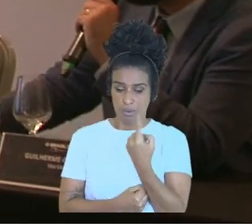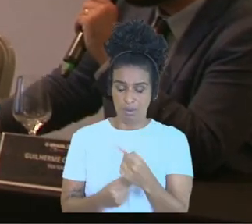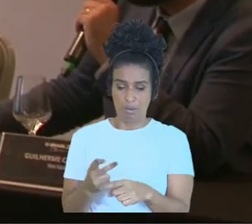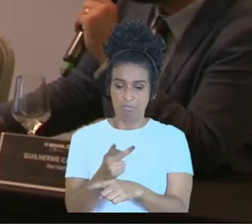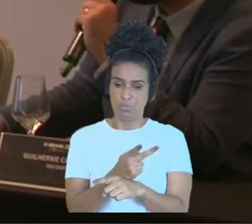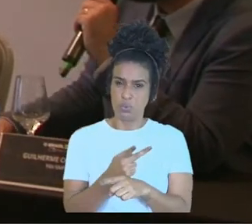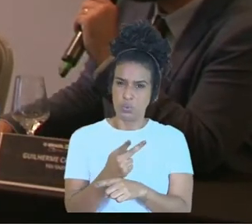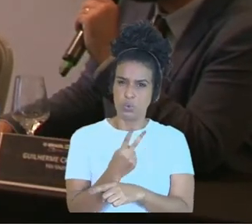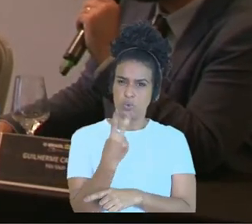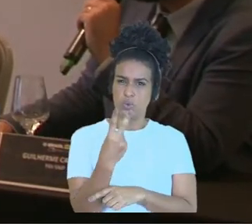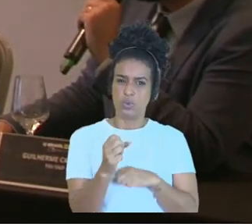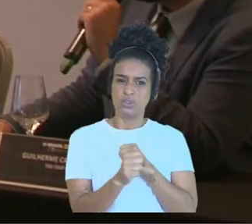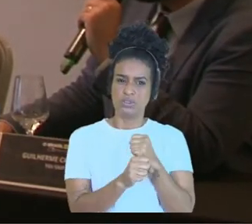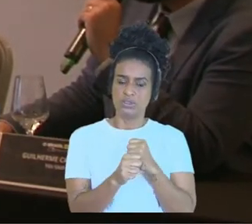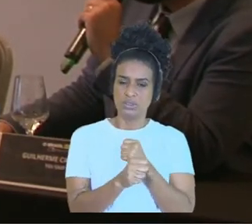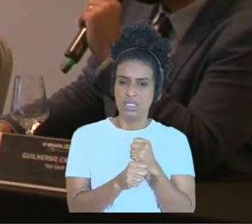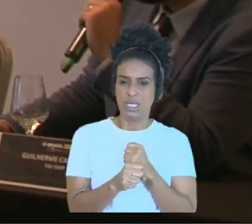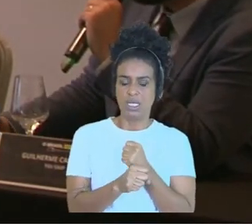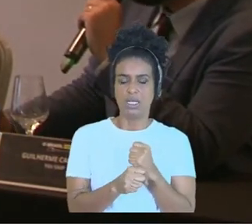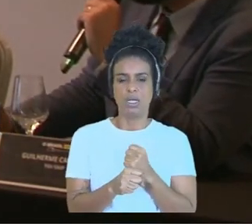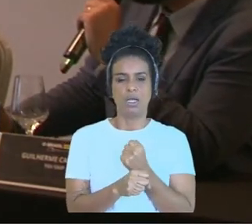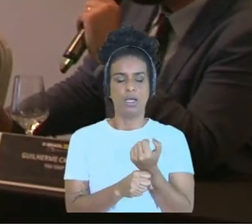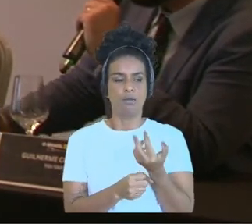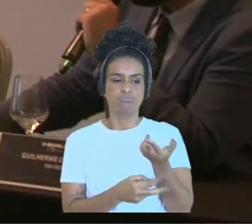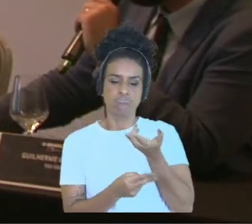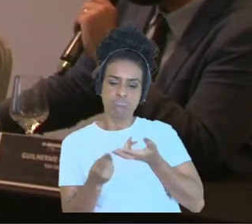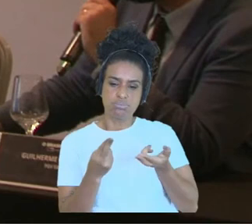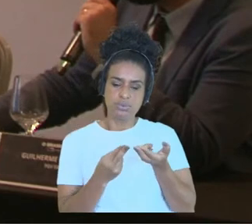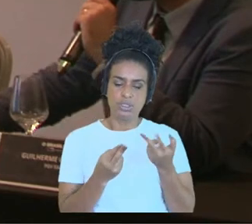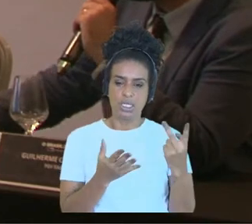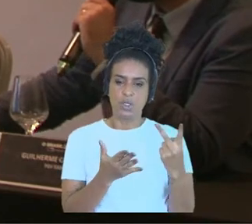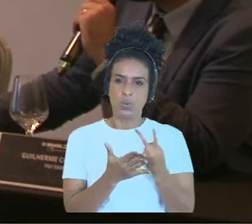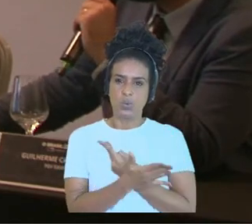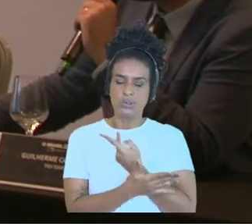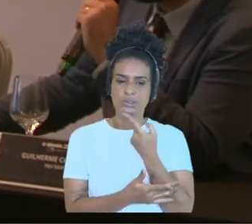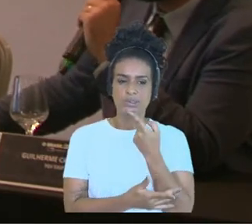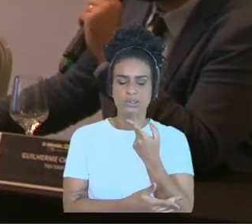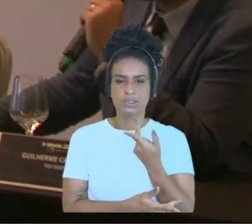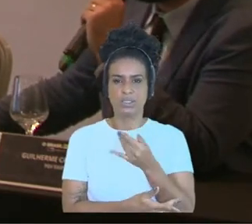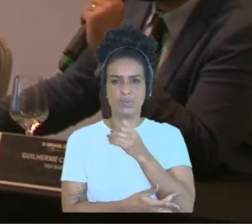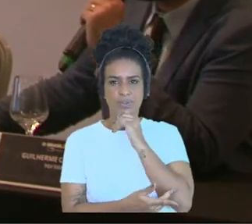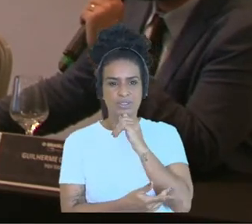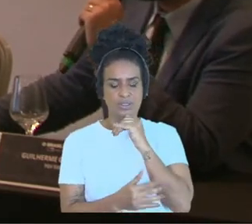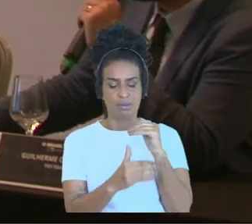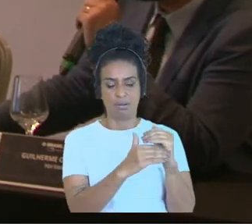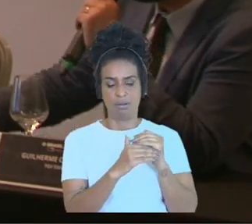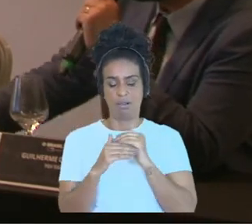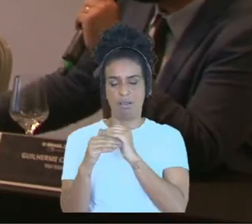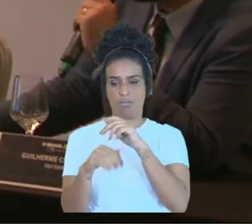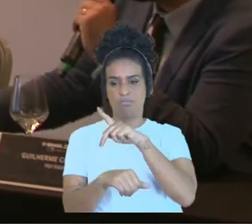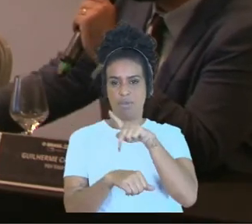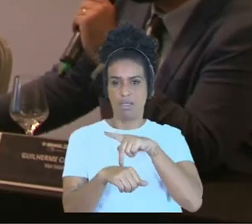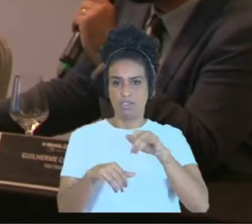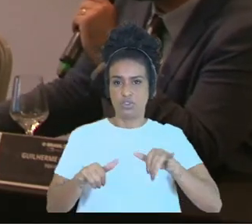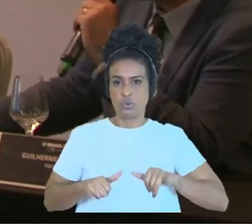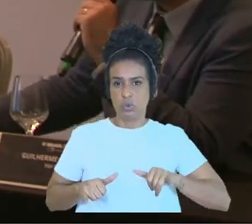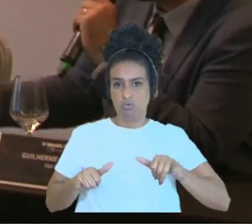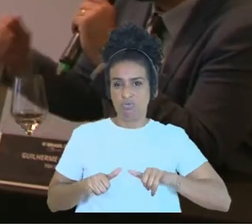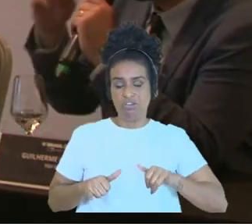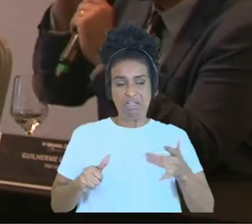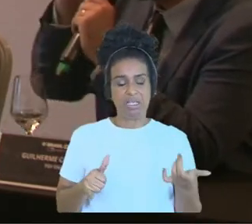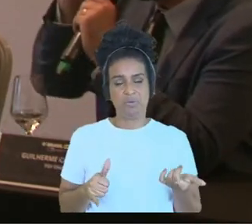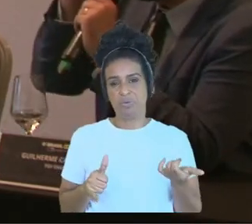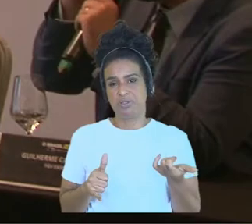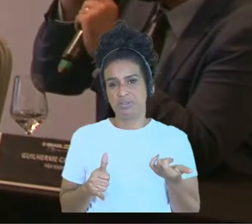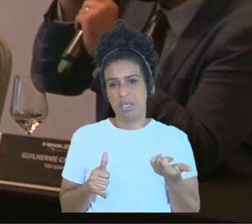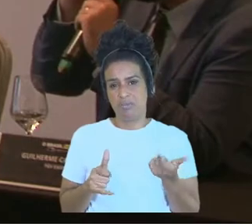muitas correlações para entender se havia algum traço mais ou menos comum aos países que sofreram mais, que tiveram mais mortes, e,